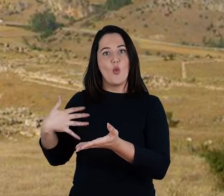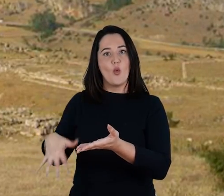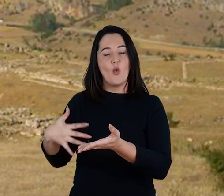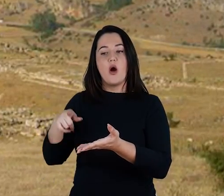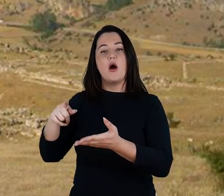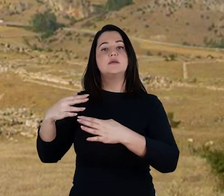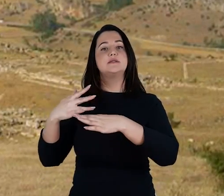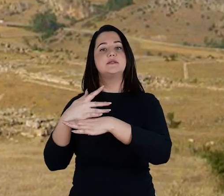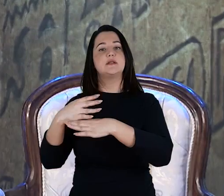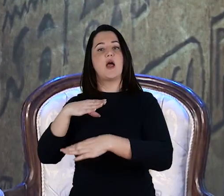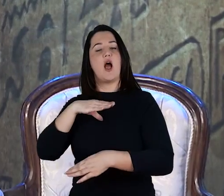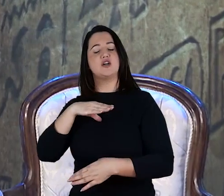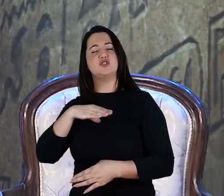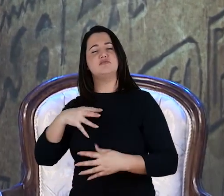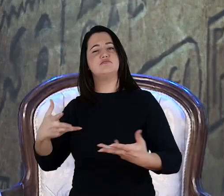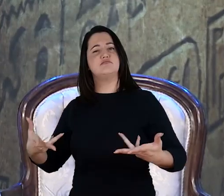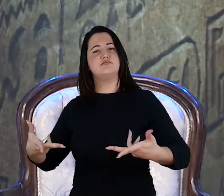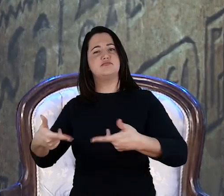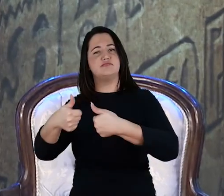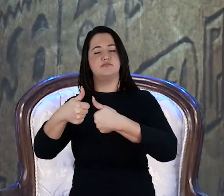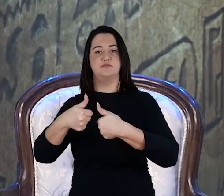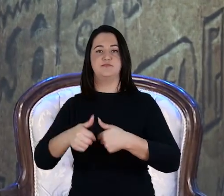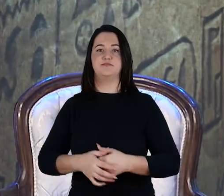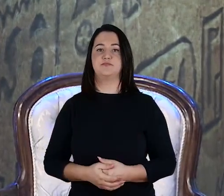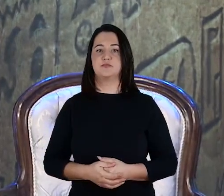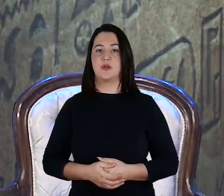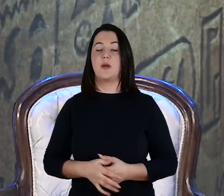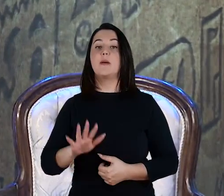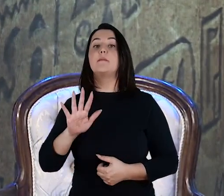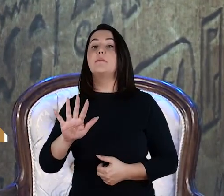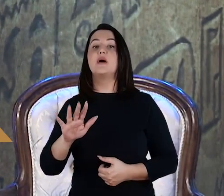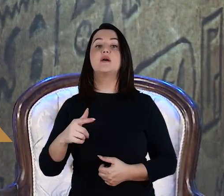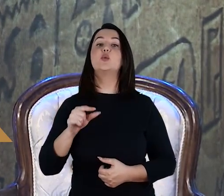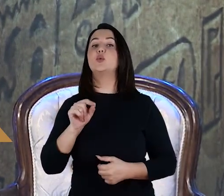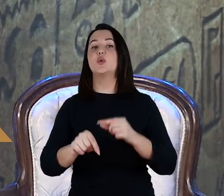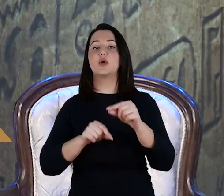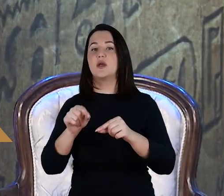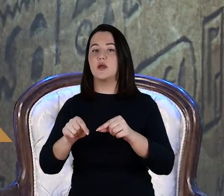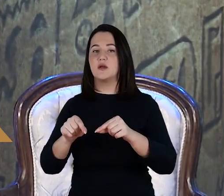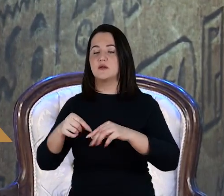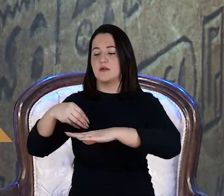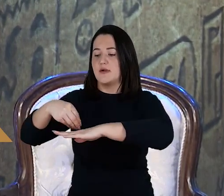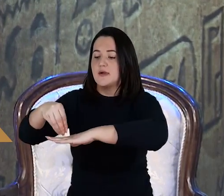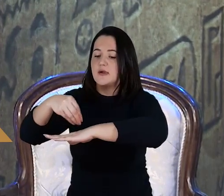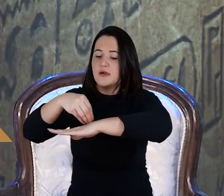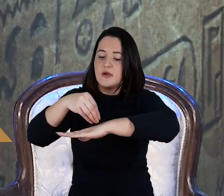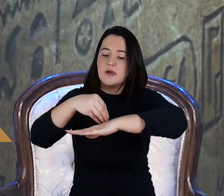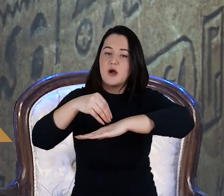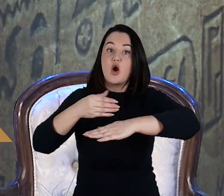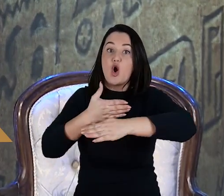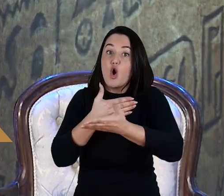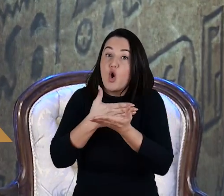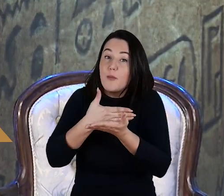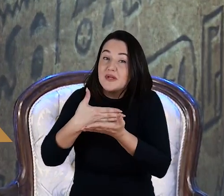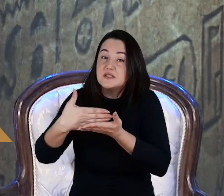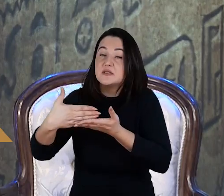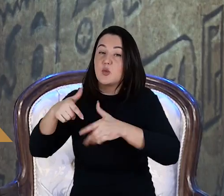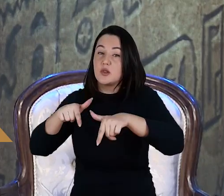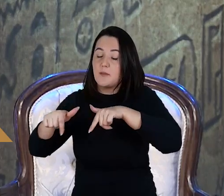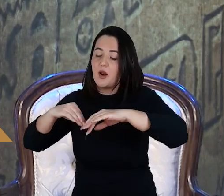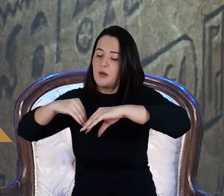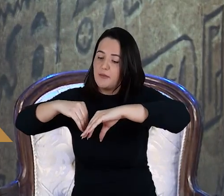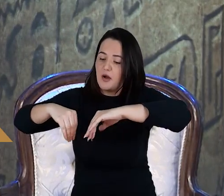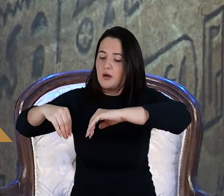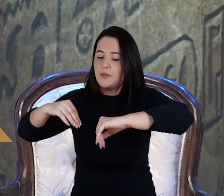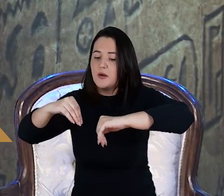desconhecida, civilização. Agora, o que ele mal sabia é que essas ruínas que ele estava começando a escavar em